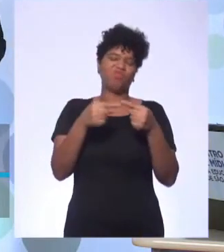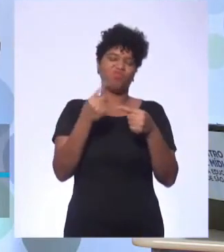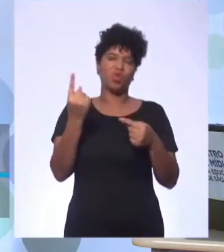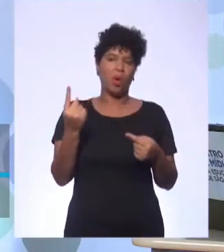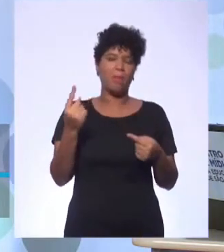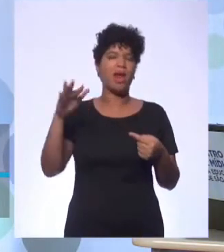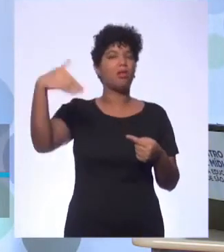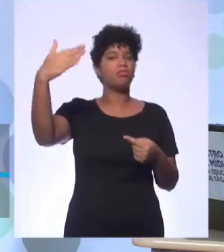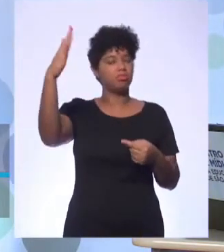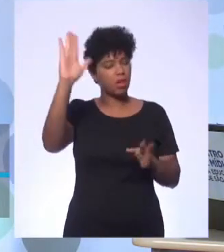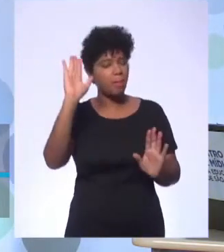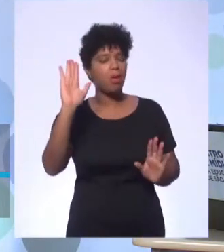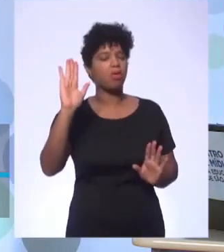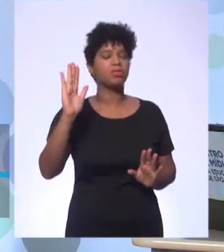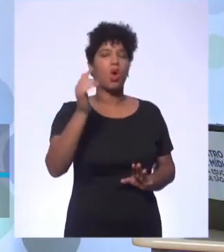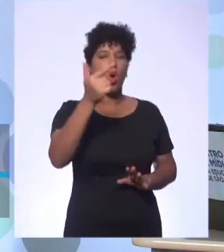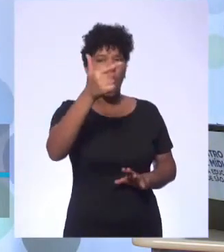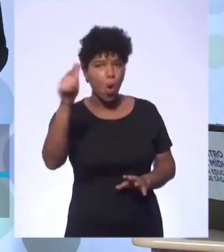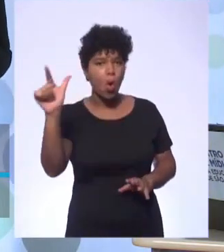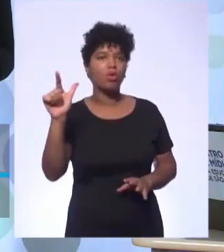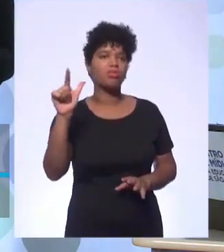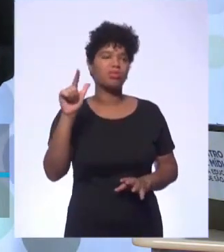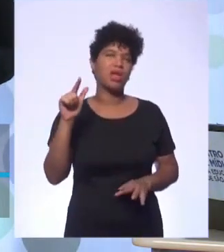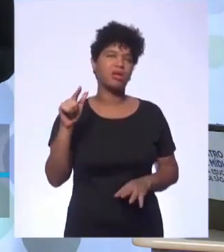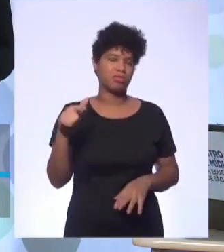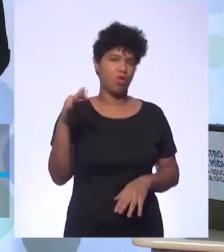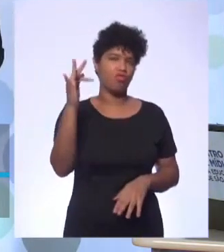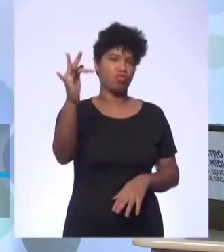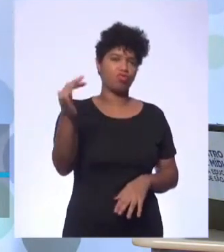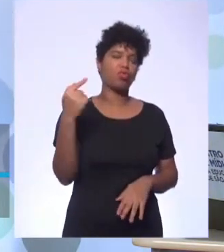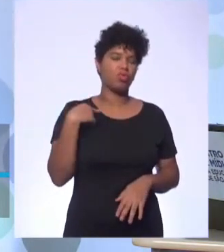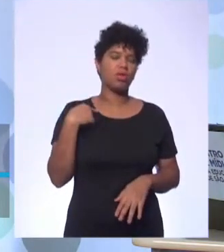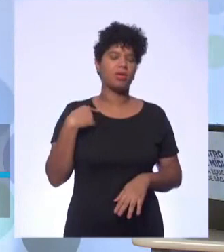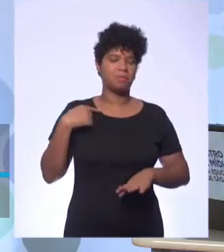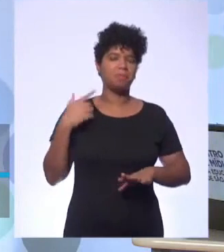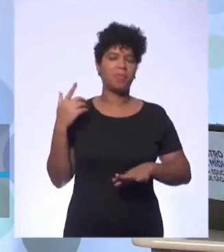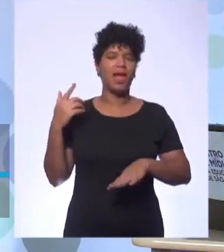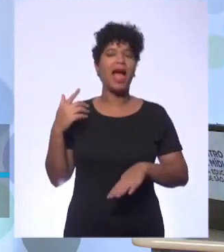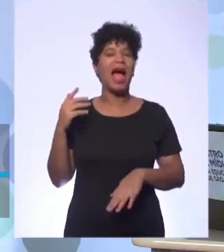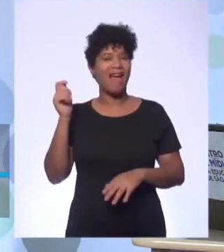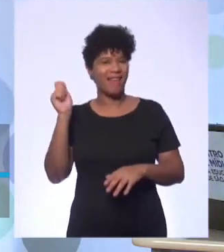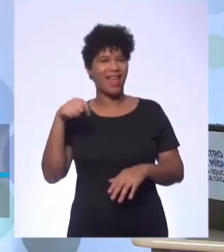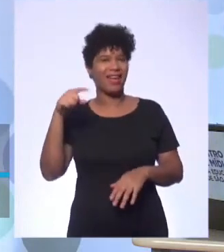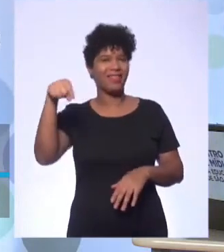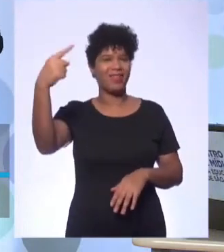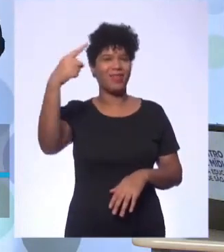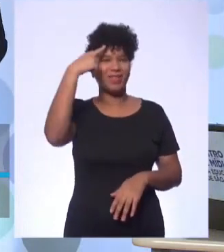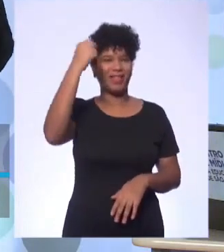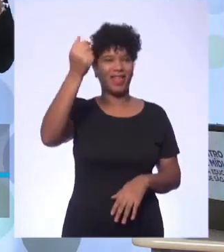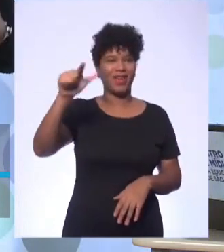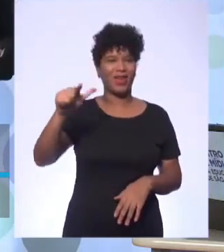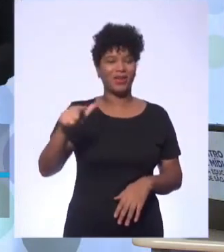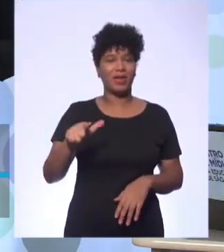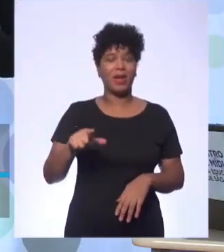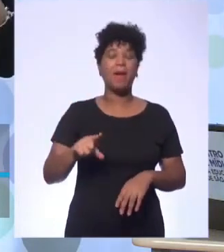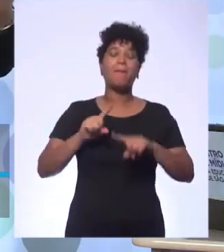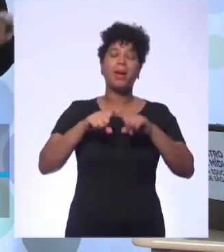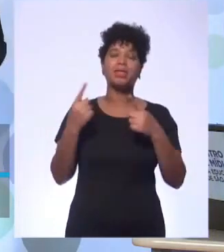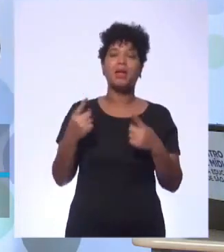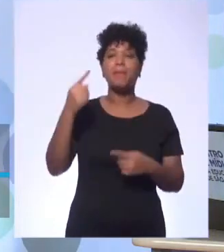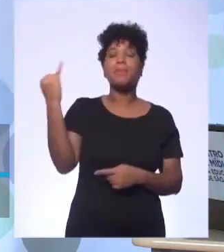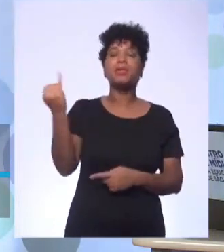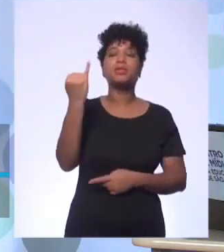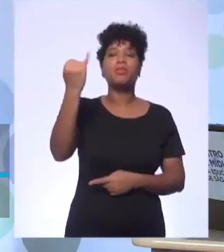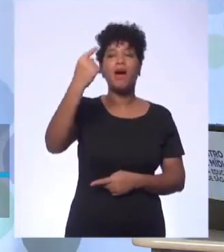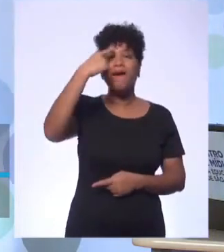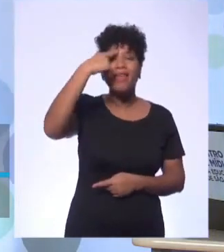Mas eu estou pensando em fazer uma outra coisa daqui a mais um tempo. Então, eu vou guardar essa ideia e vou utilizar mais lá na frente. Então, o processo criativo